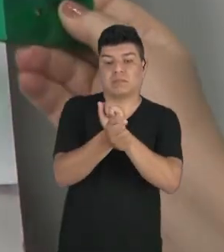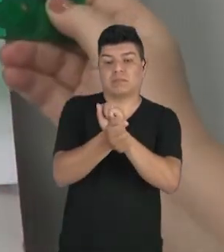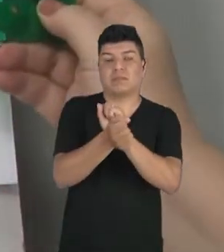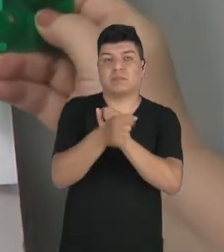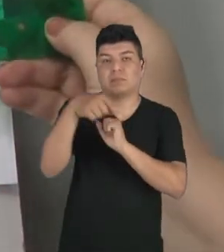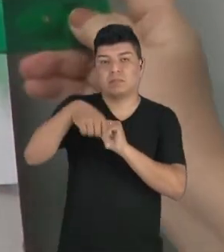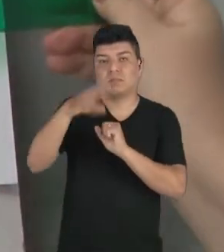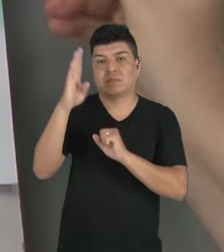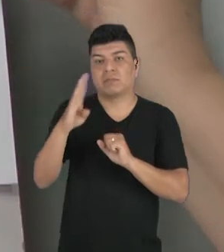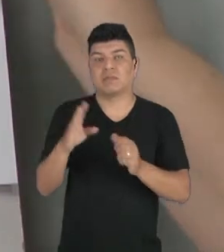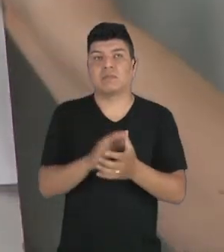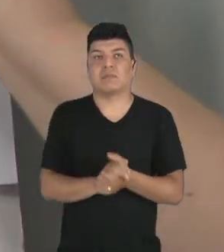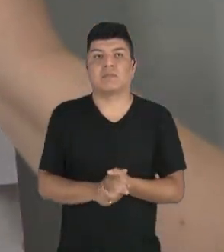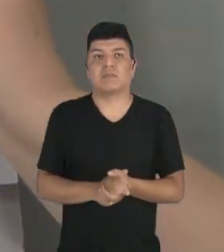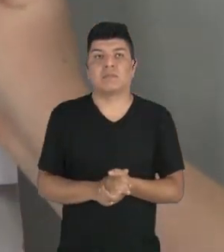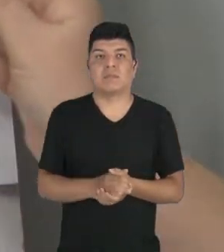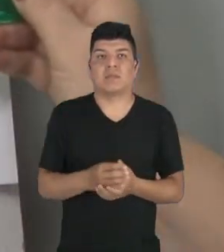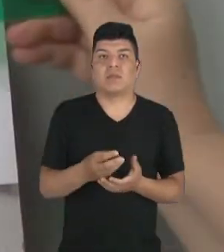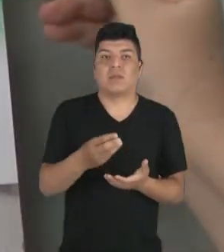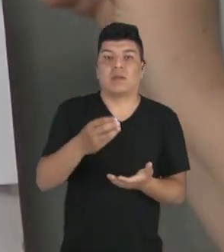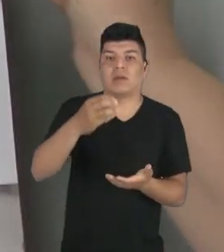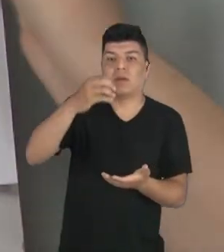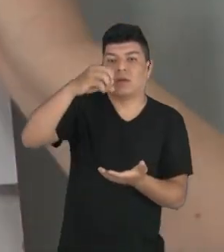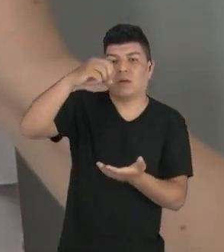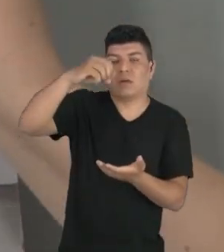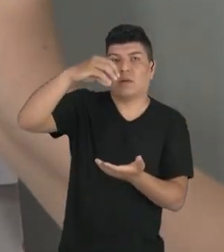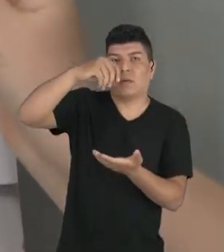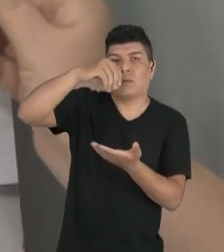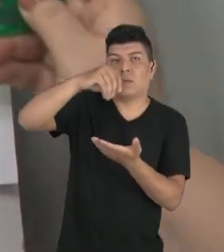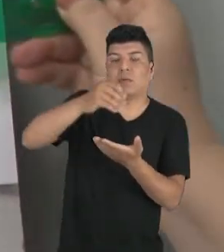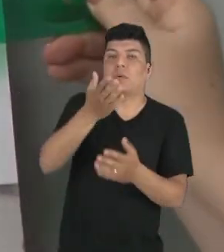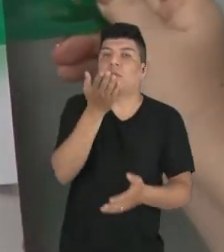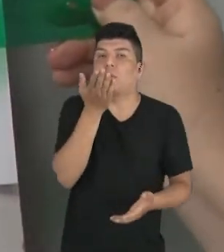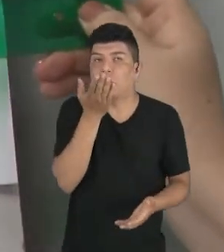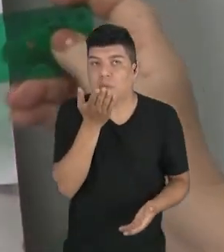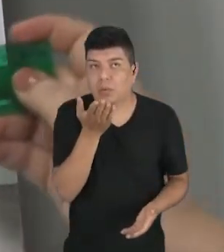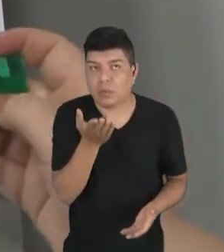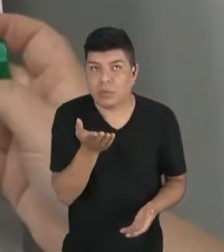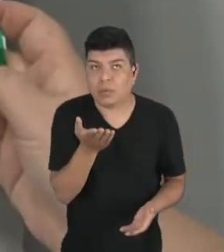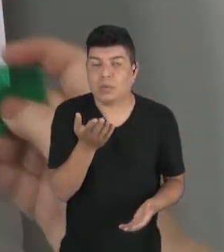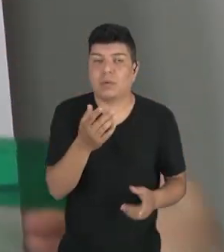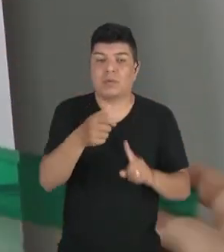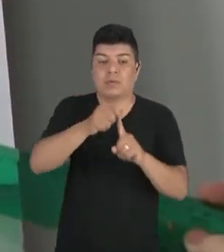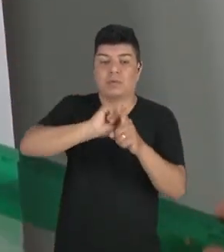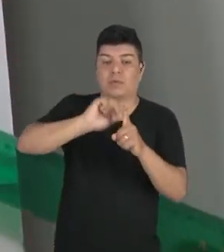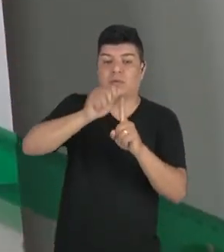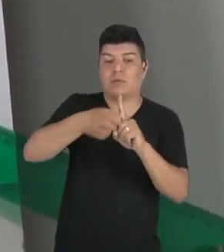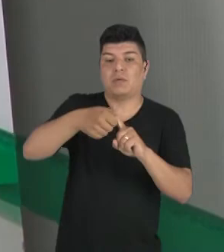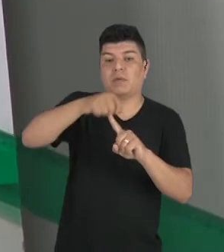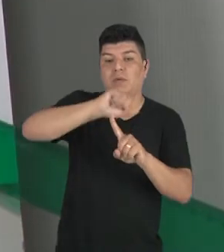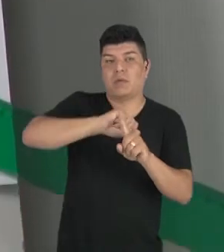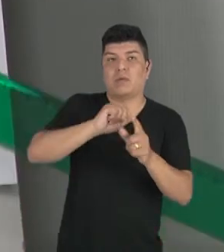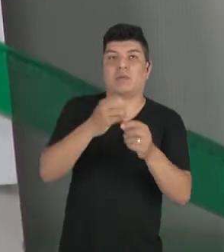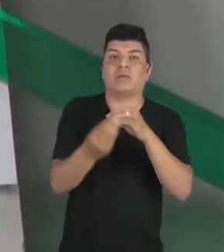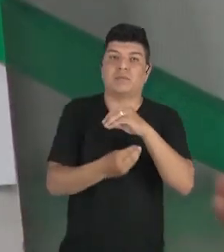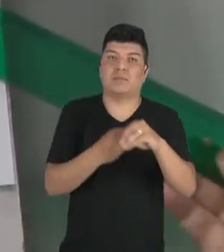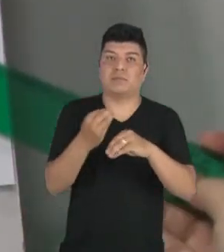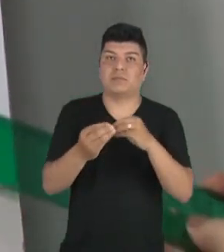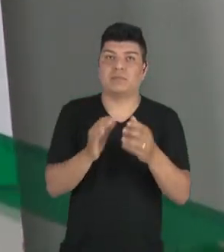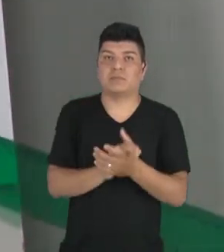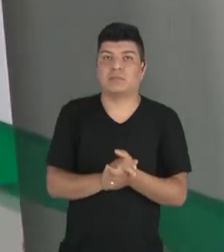escravidão. A farofa com banana também, né? Uma farofa com banana. Nós temos aqui